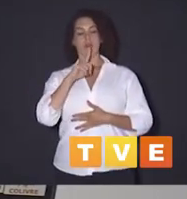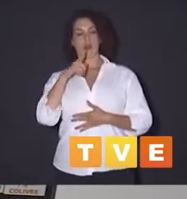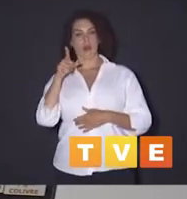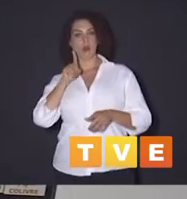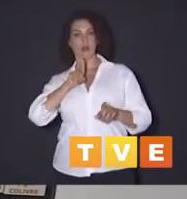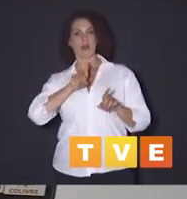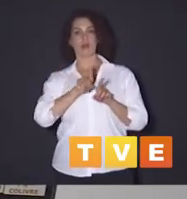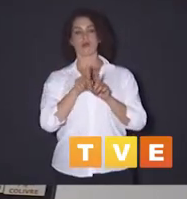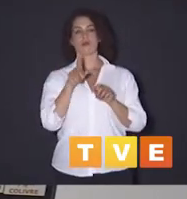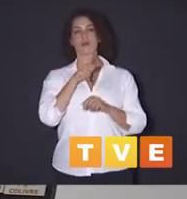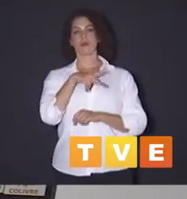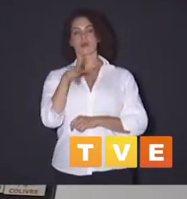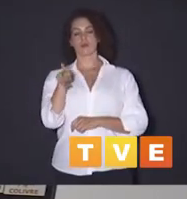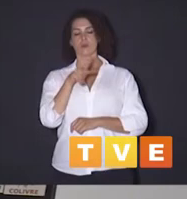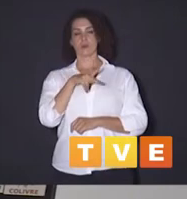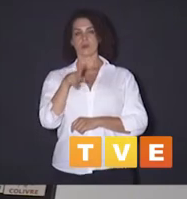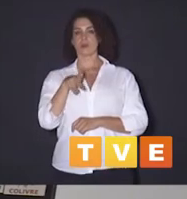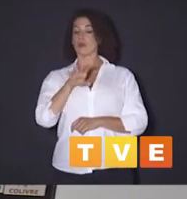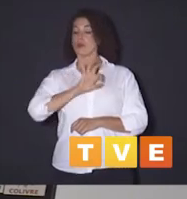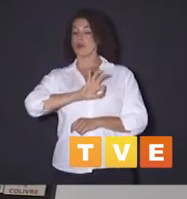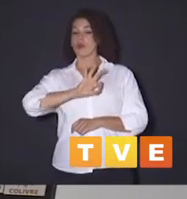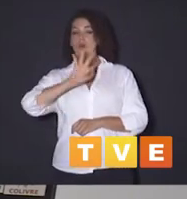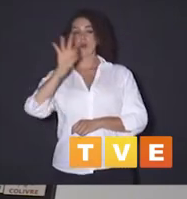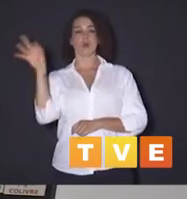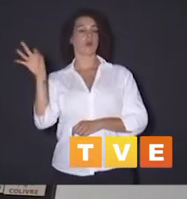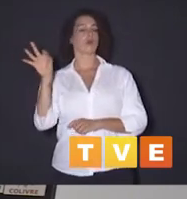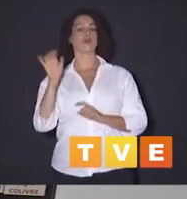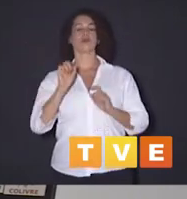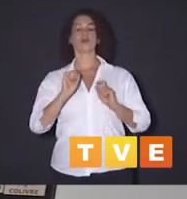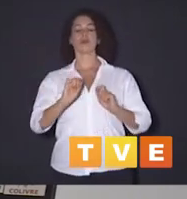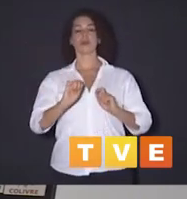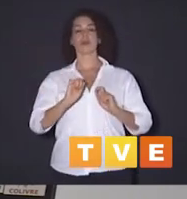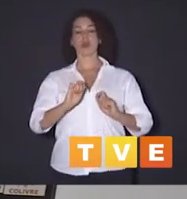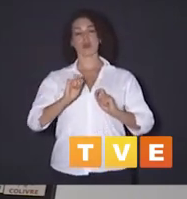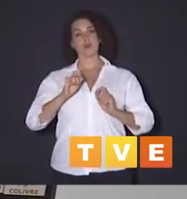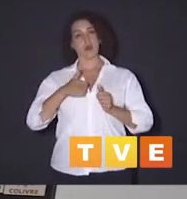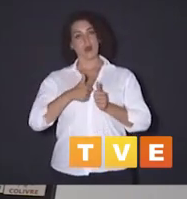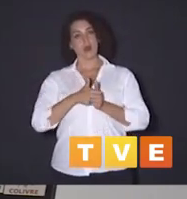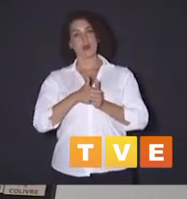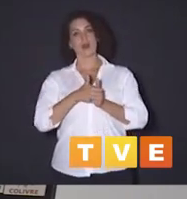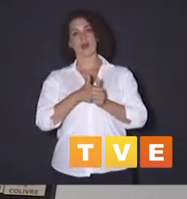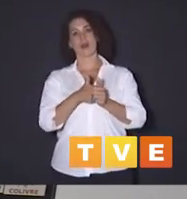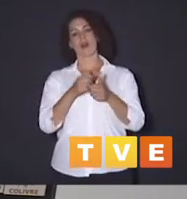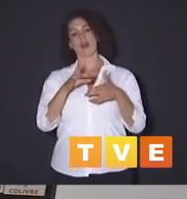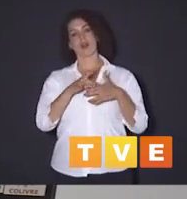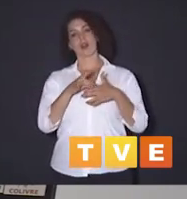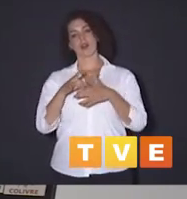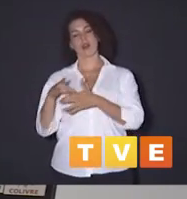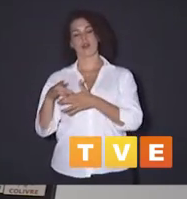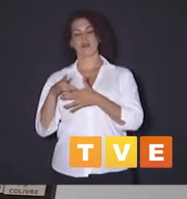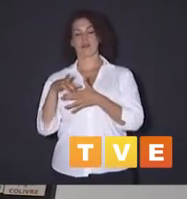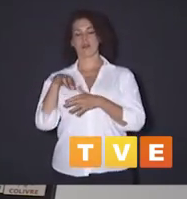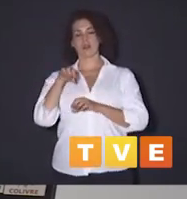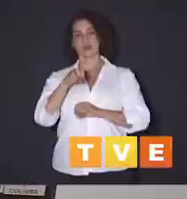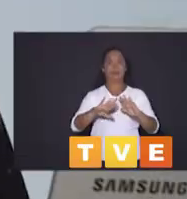educador é uma ótima oportunidade pra você guiar e oriental é essas esses aprendizes